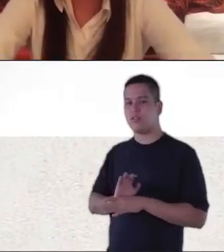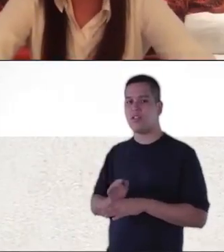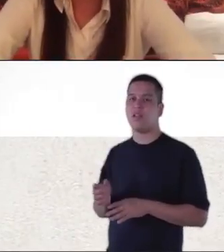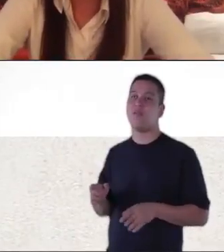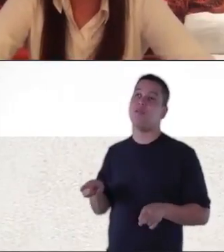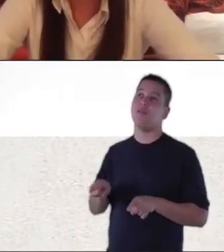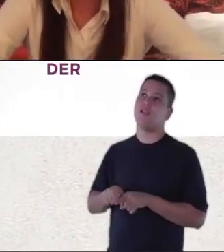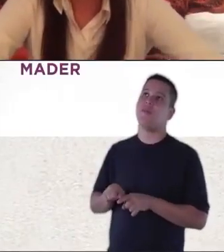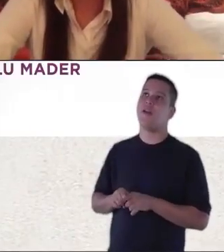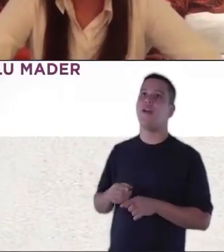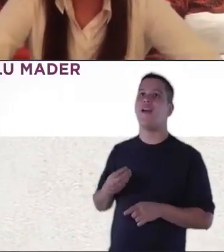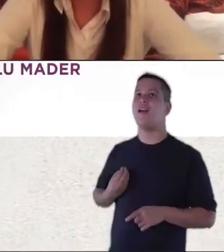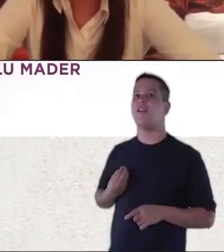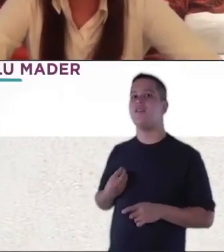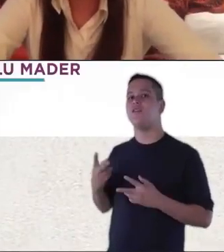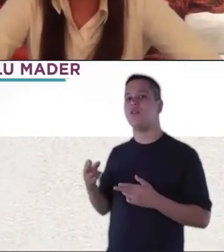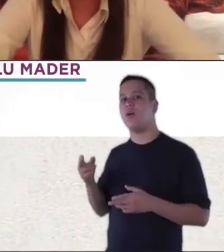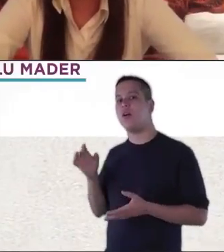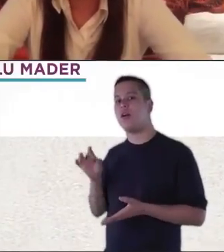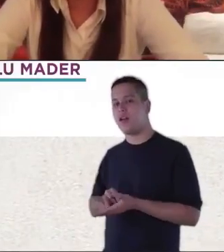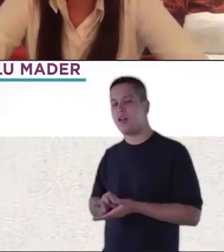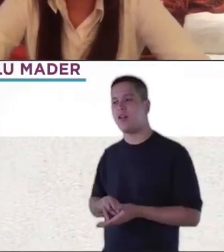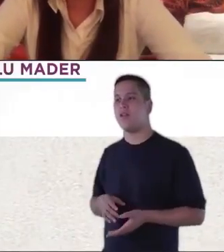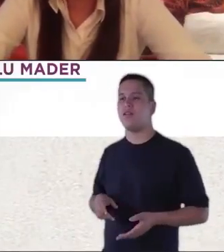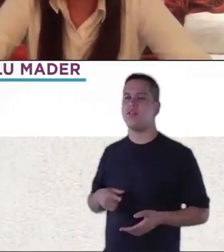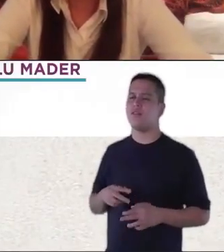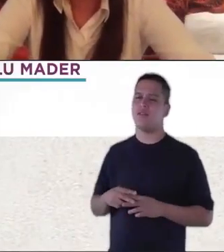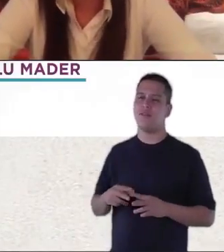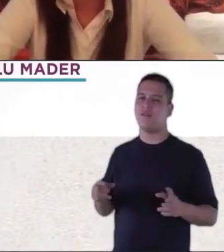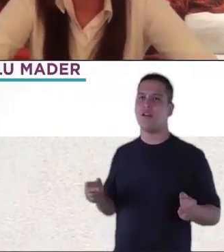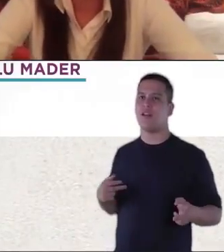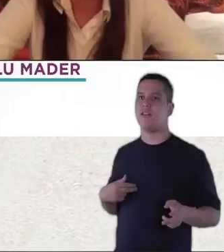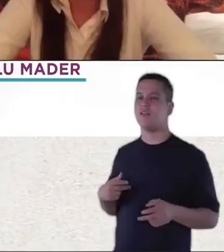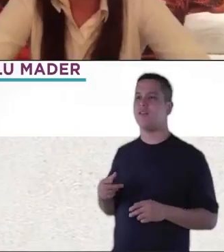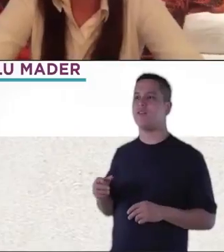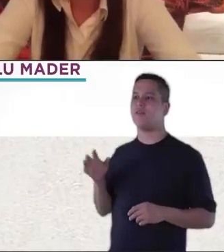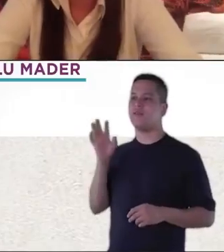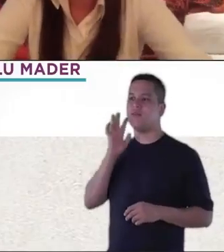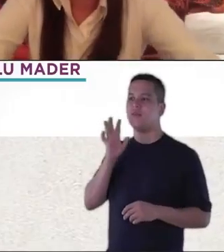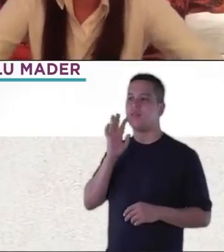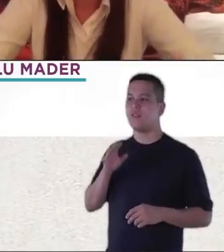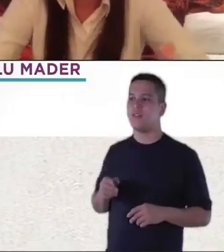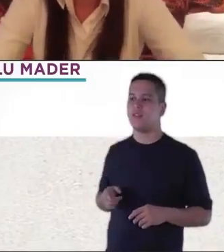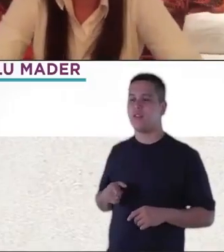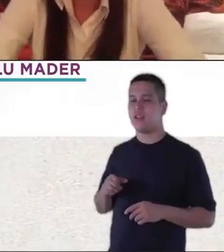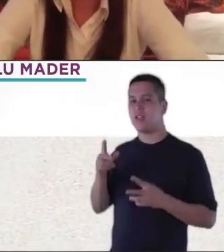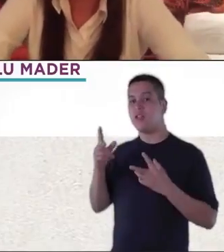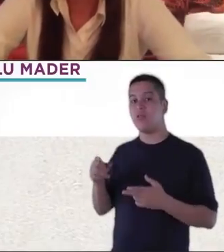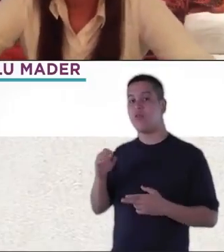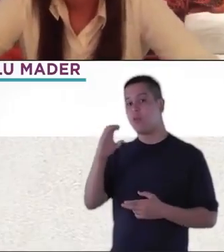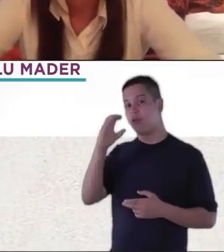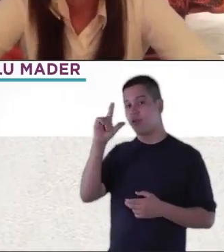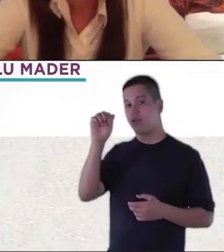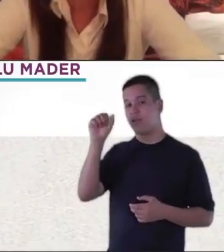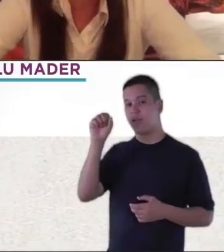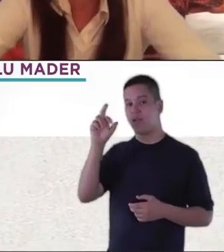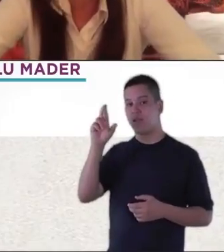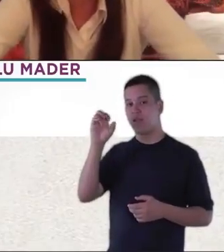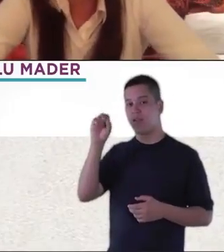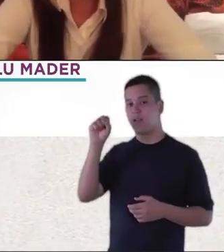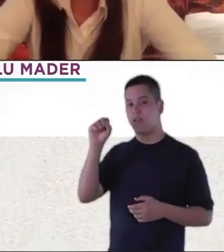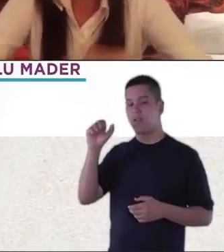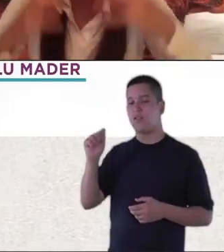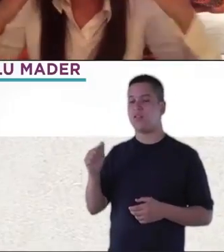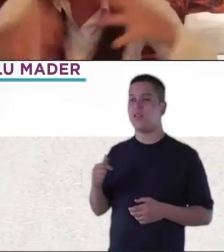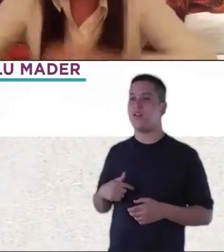Vida Como televisão. Ela É na televisão. É uma paixão, realmente, ele na minha vida. E assim como a Clarice Lispector, que eu nunca fiz nada dela, mas acho